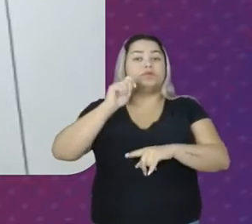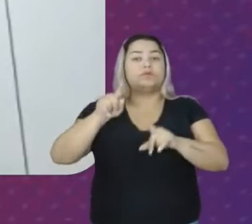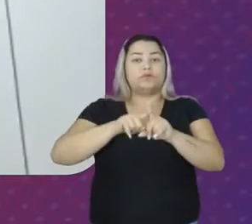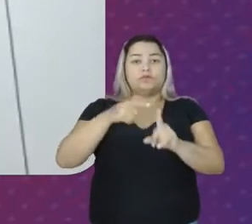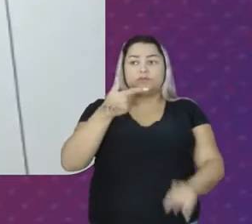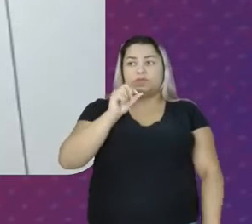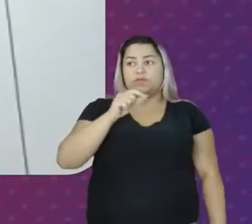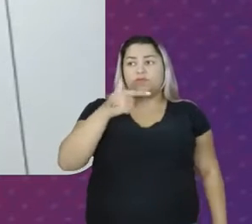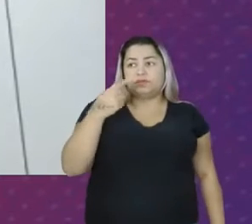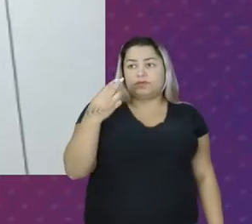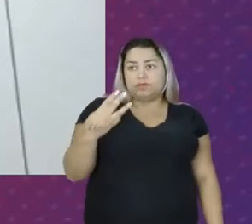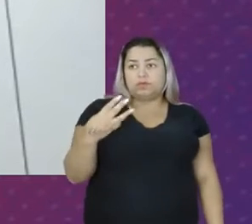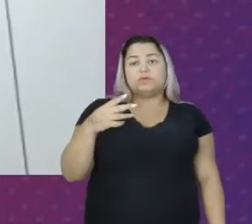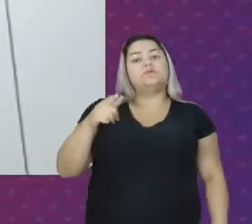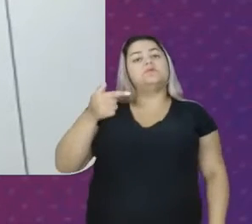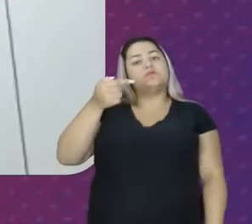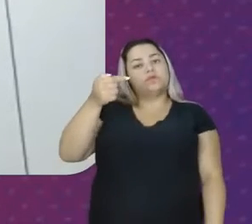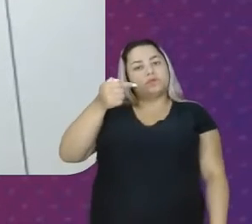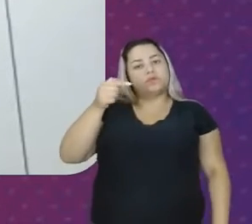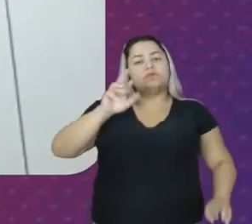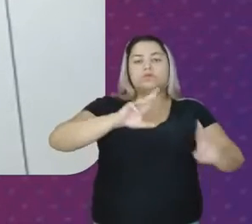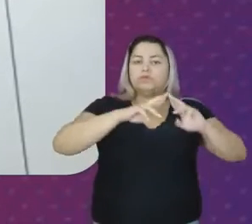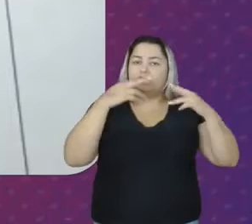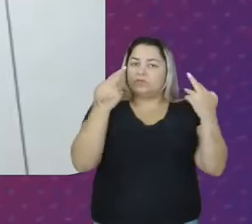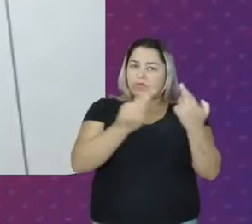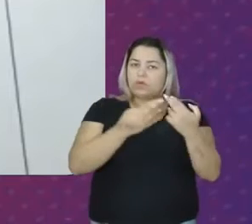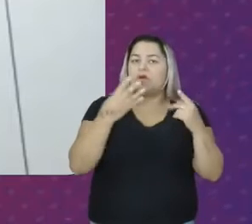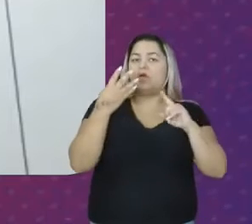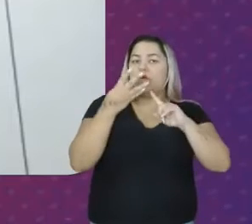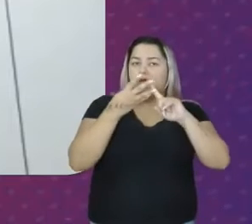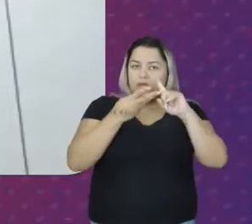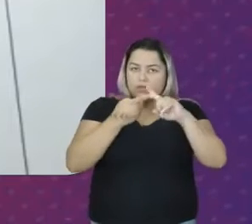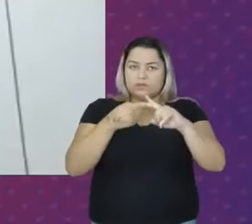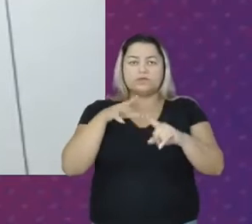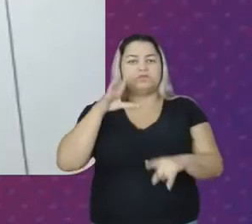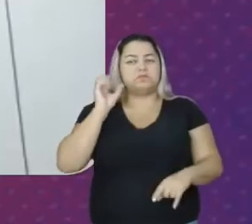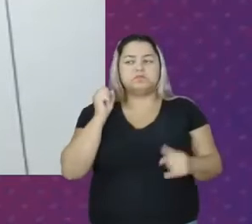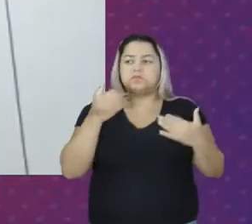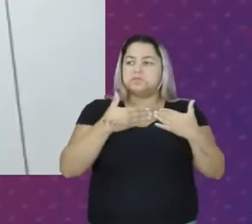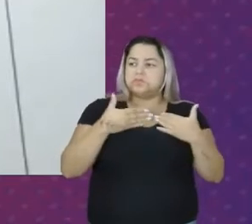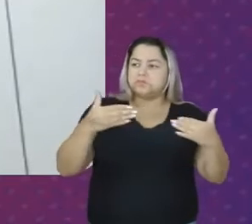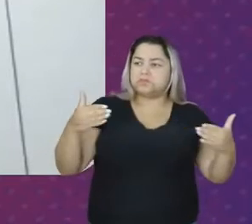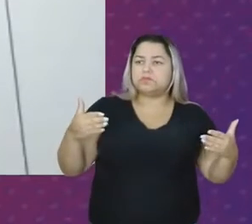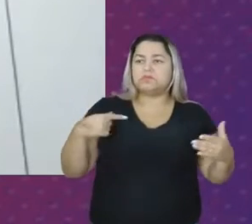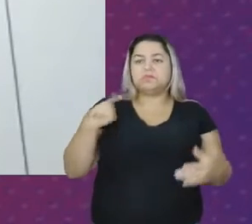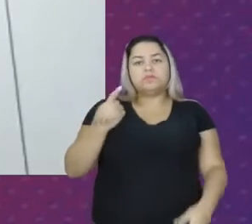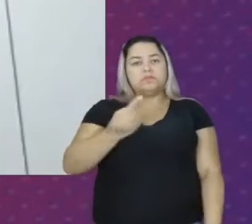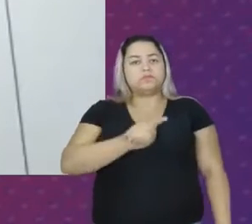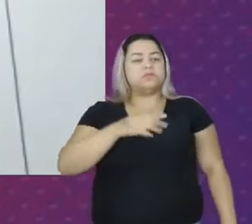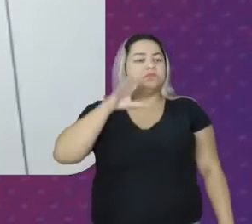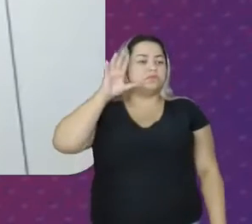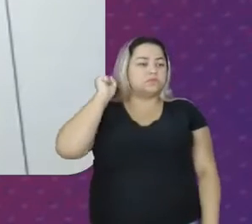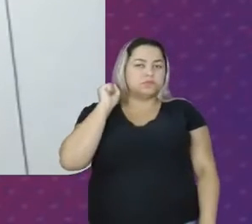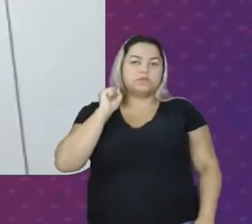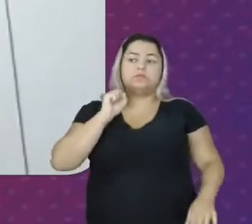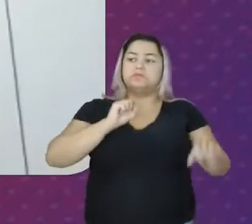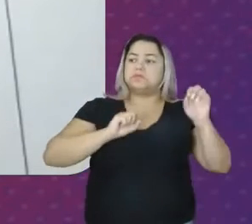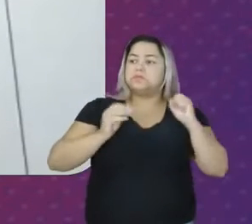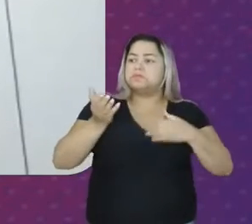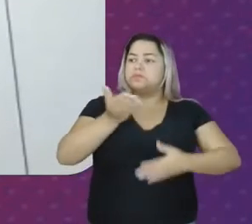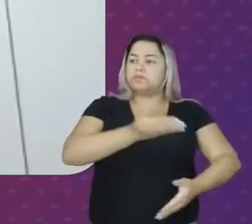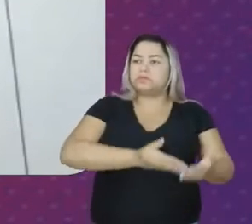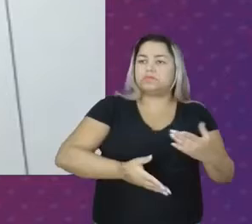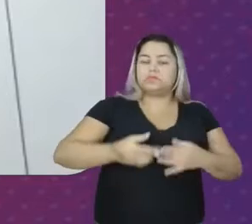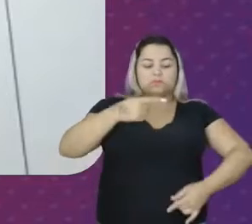já fizemos 7 reuniões, 4 delas foram escutas abertas, em que nós escutamos mulheres no